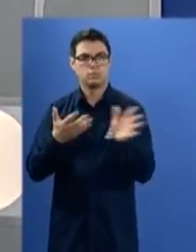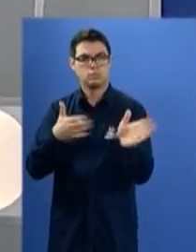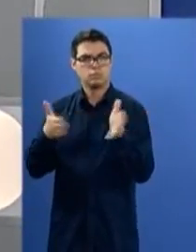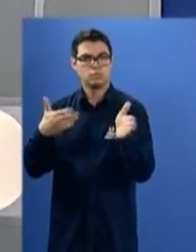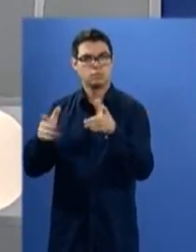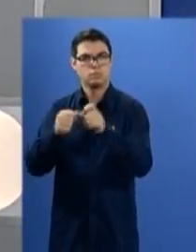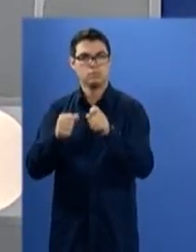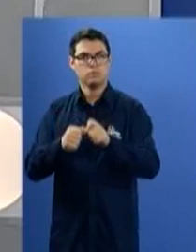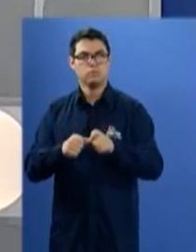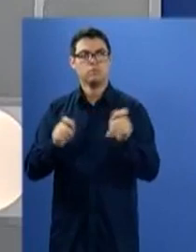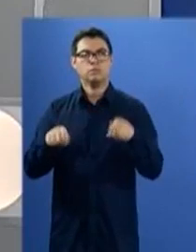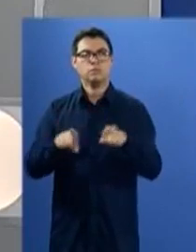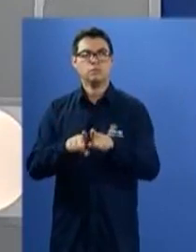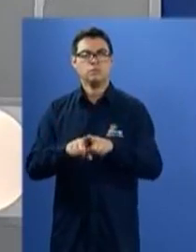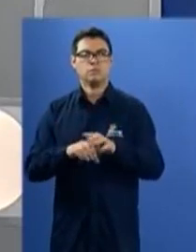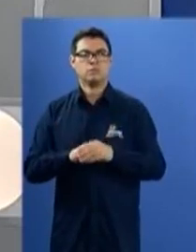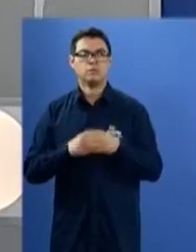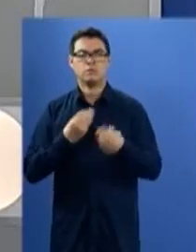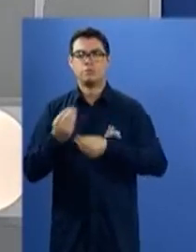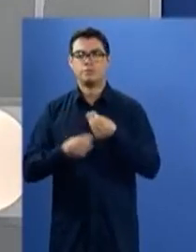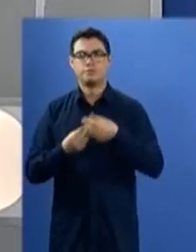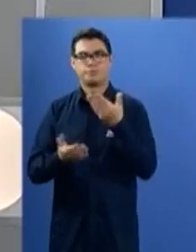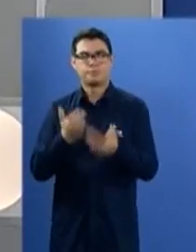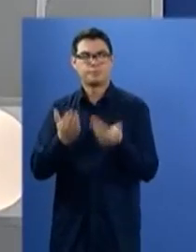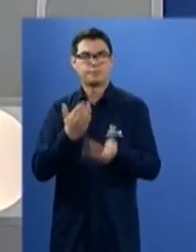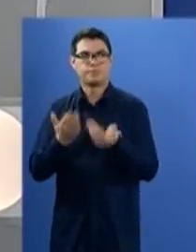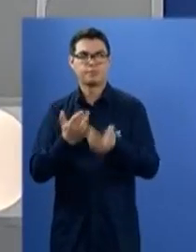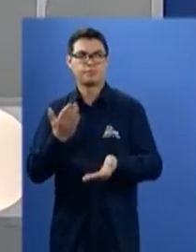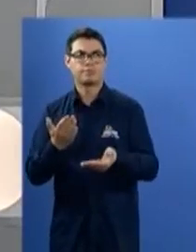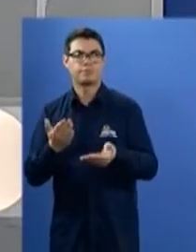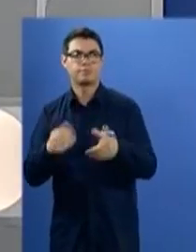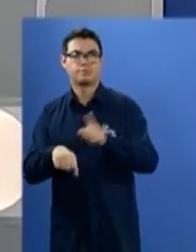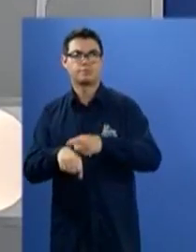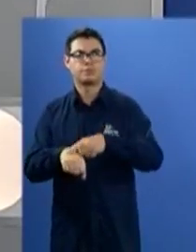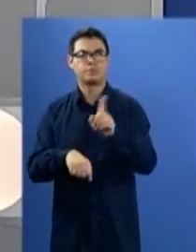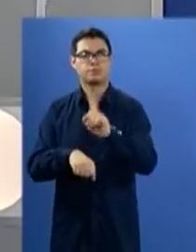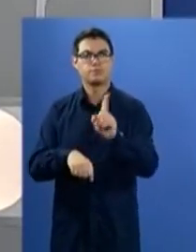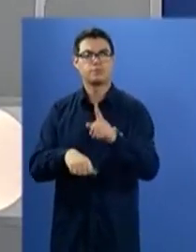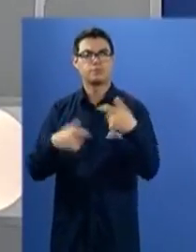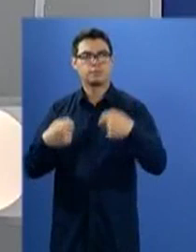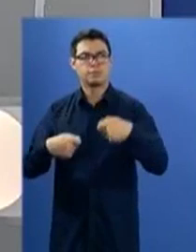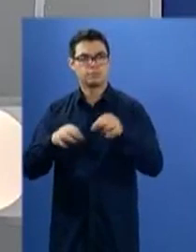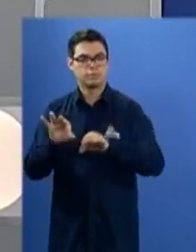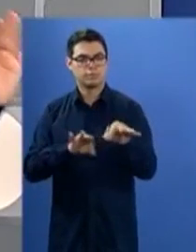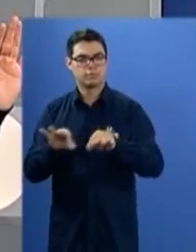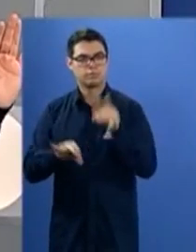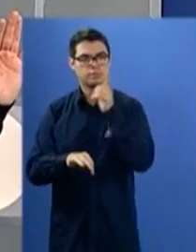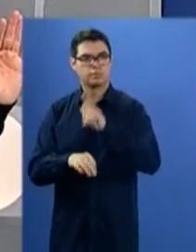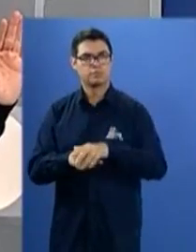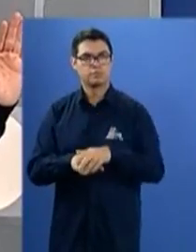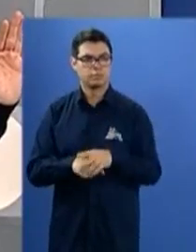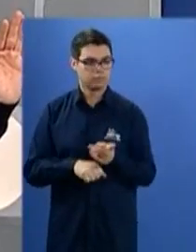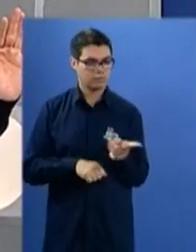em funcionamento. Bom, aí então você já não perde tanto tempo se a máquina continuar em funcionamento. Então são